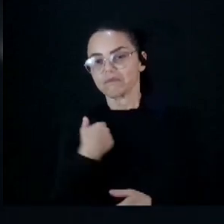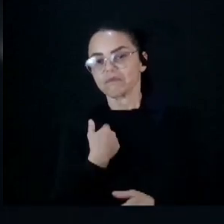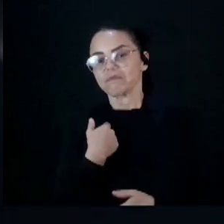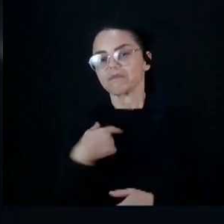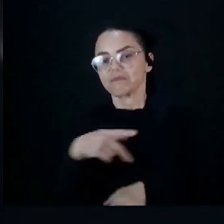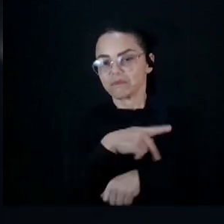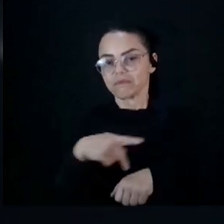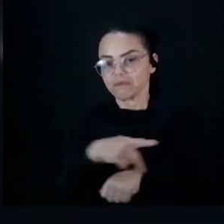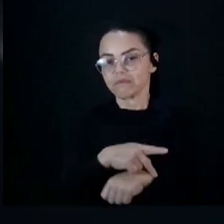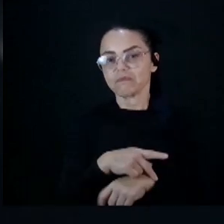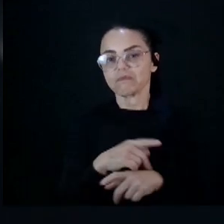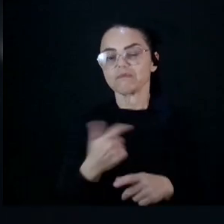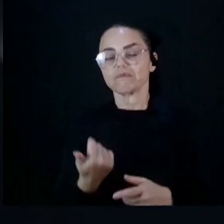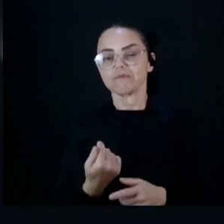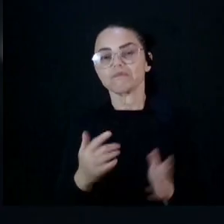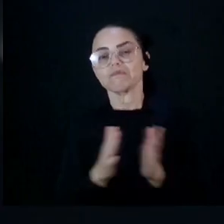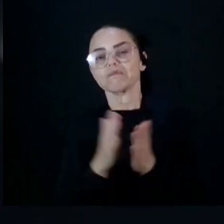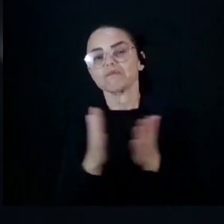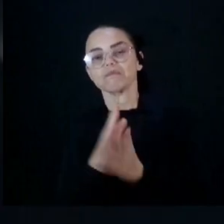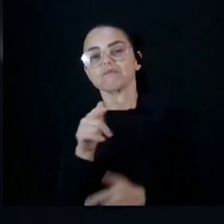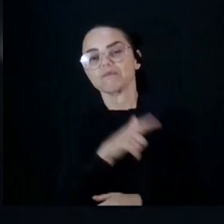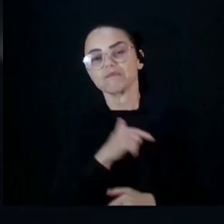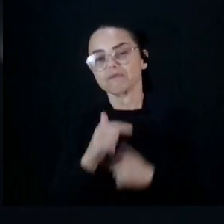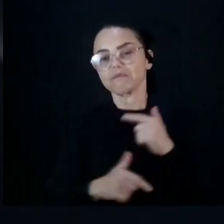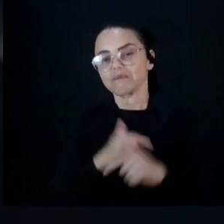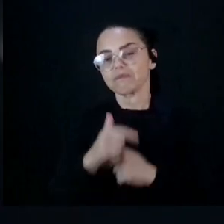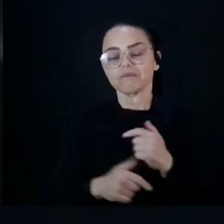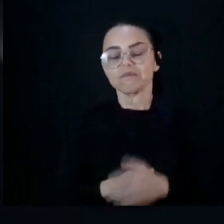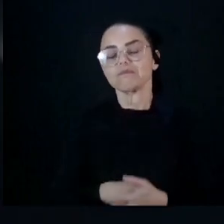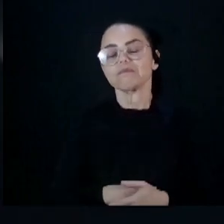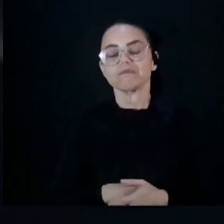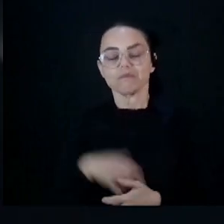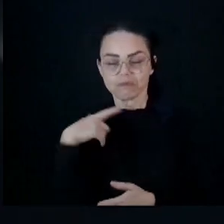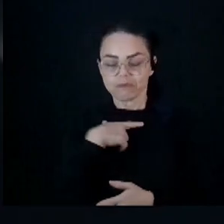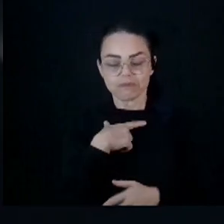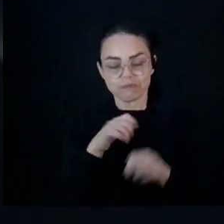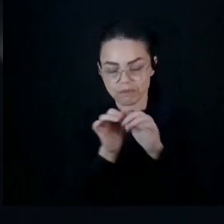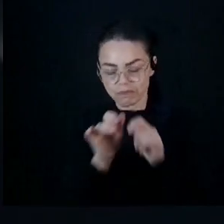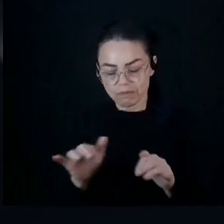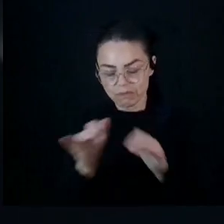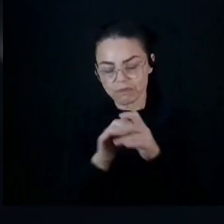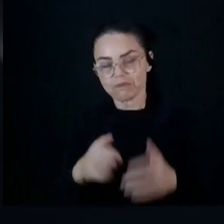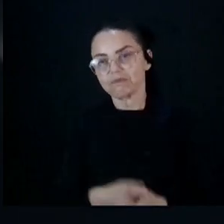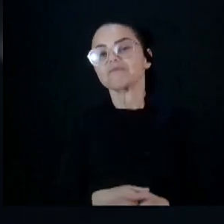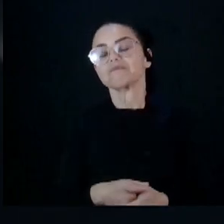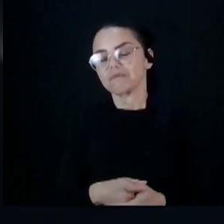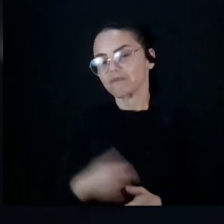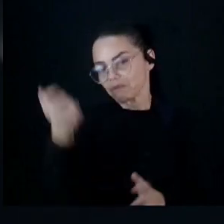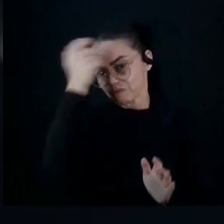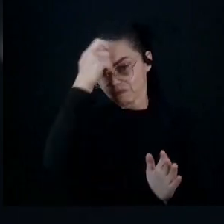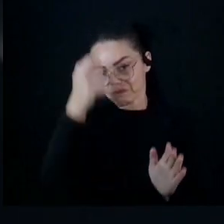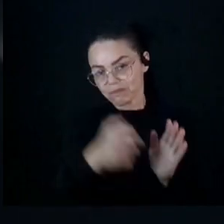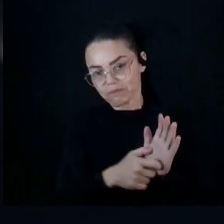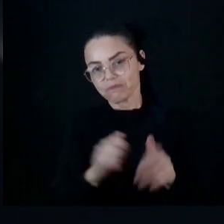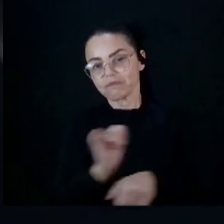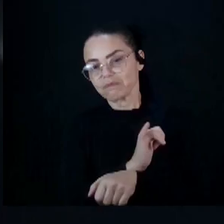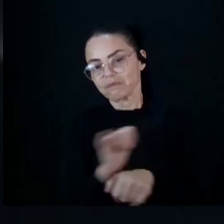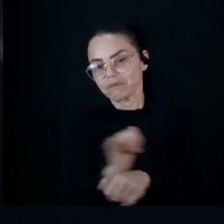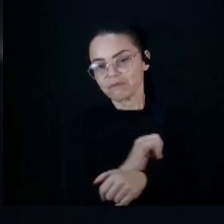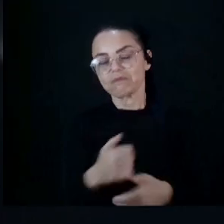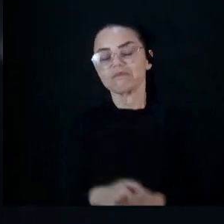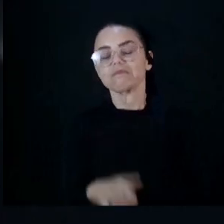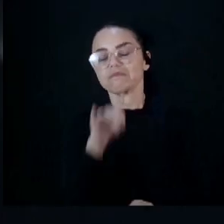menos recursos vão poder trabalhar com o mesmo volume de dados e a mesma inteligência tática. É um exemplo de